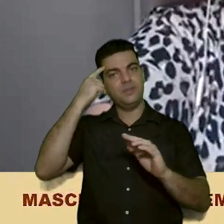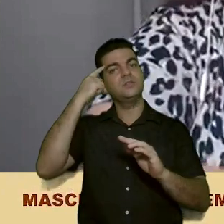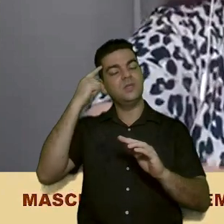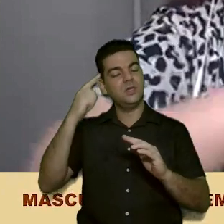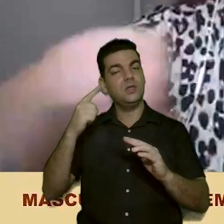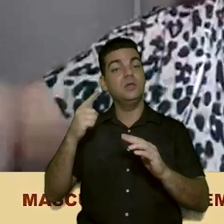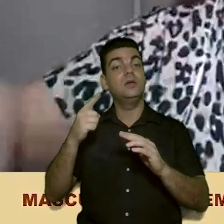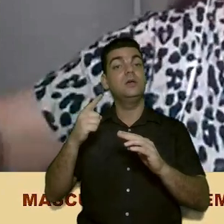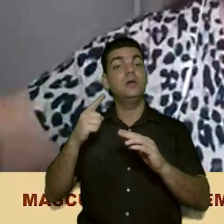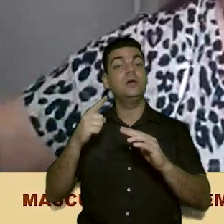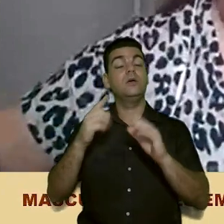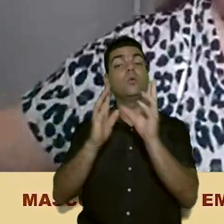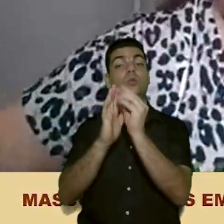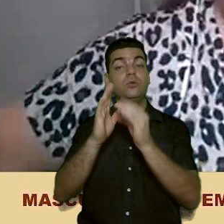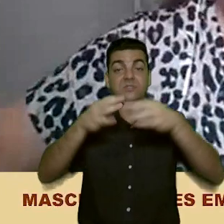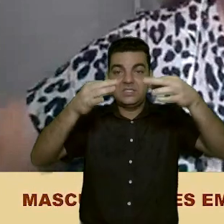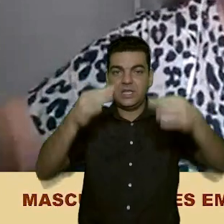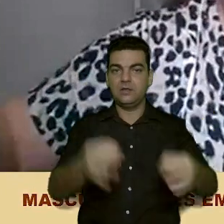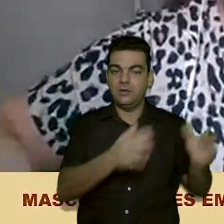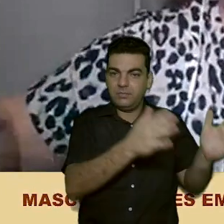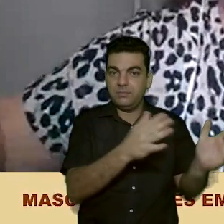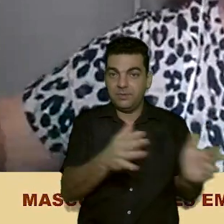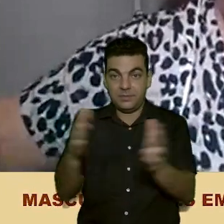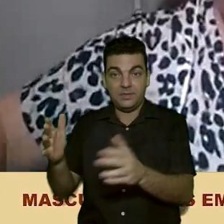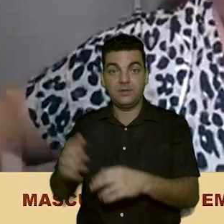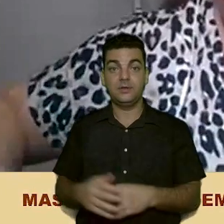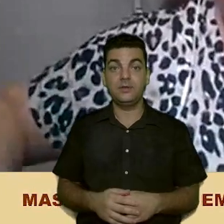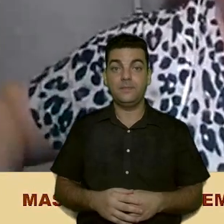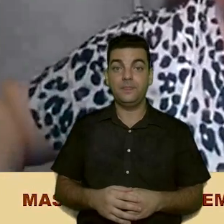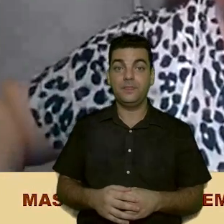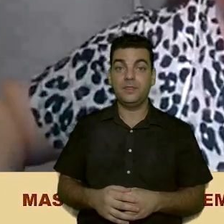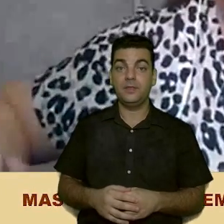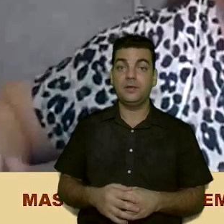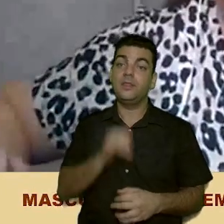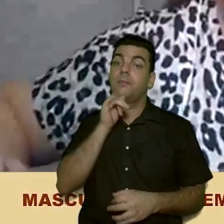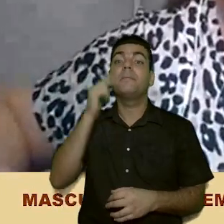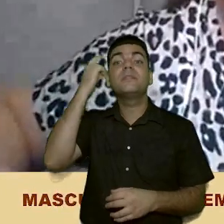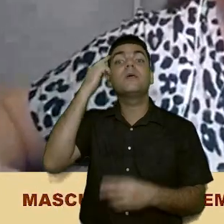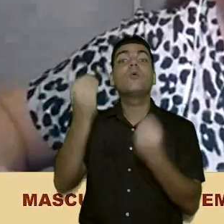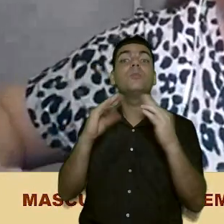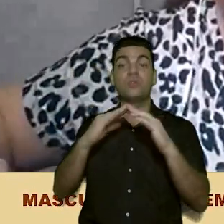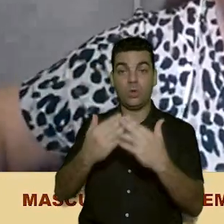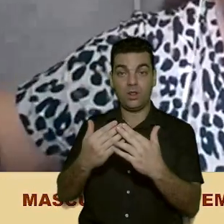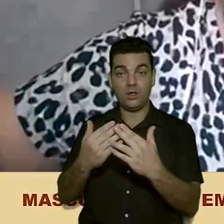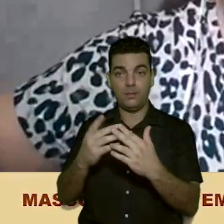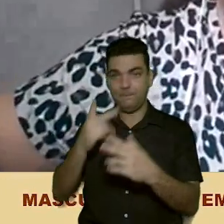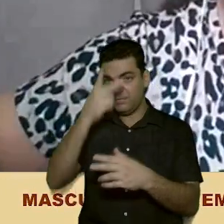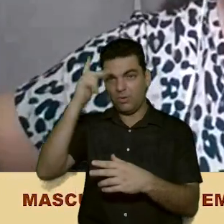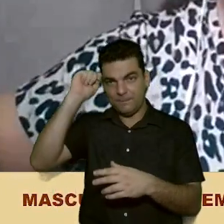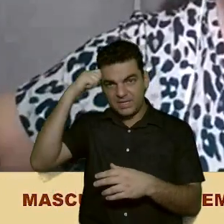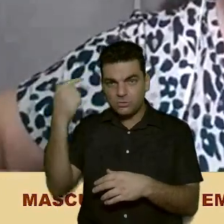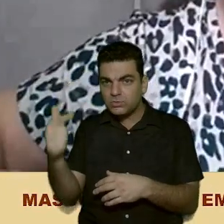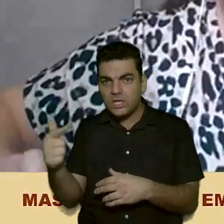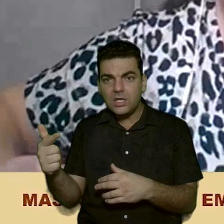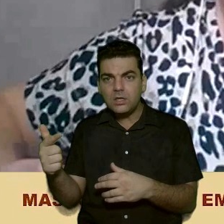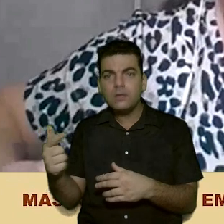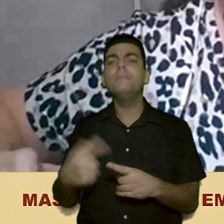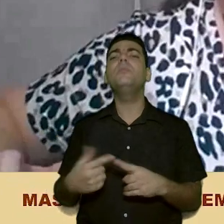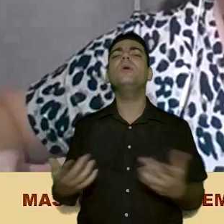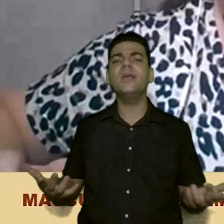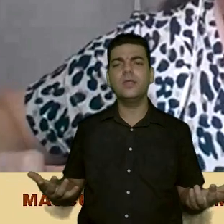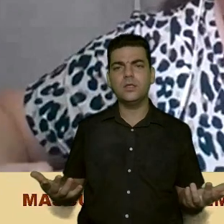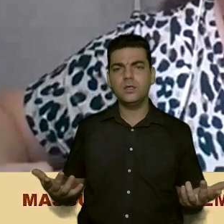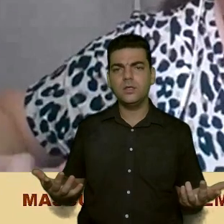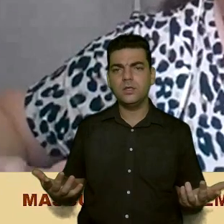ficar. Agora, é claro, na política pública, nas escolas, a gente precisa fazer um movimento disso, né? De que, cara, na minha escola aqui não tem